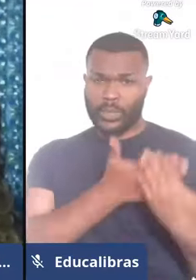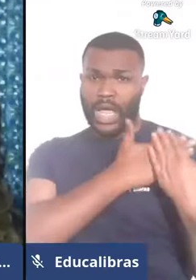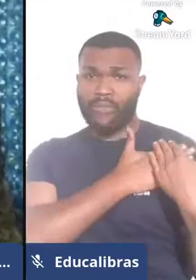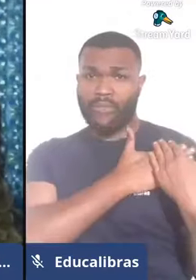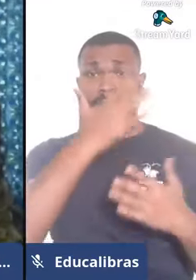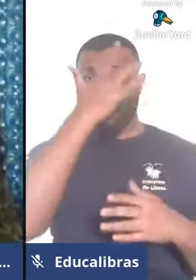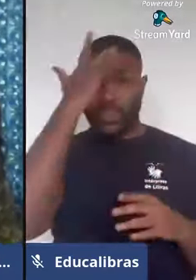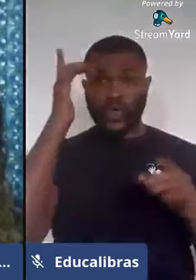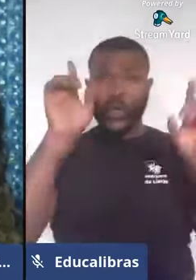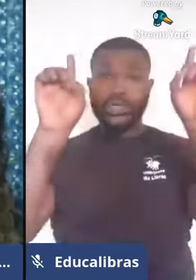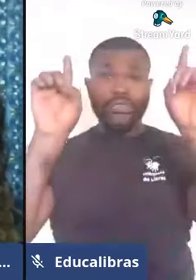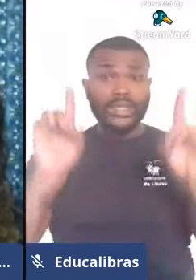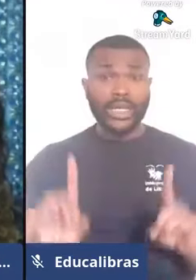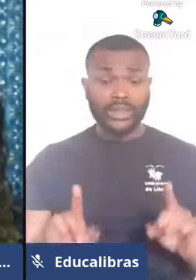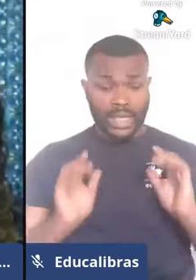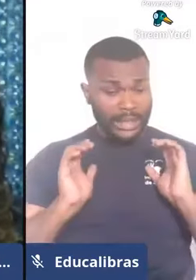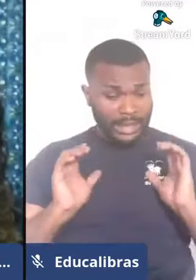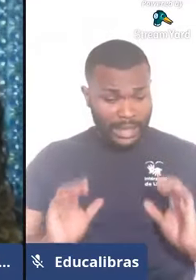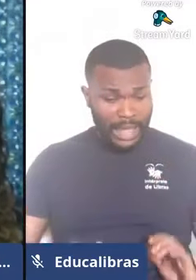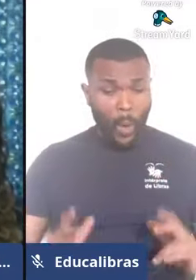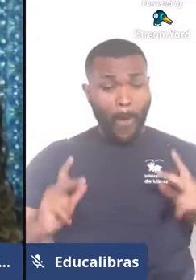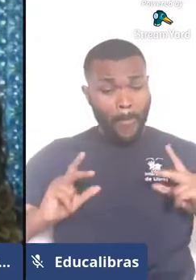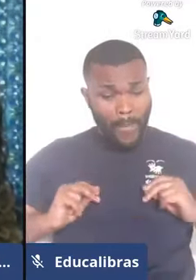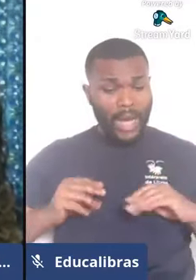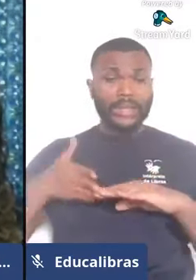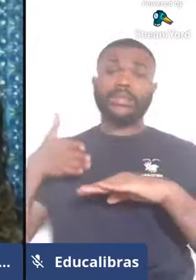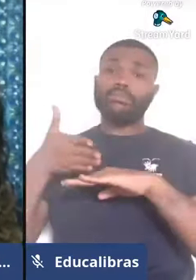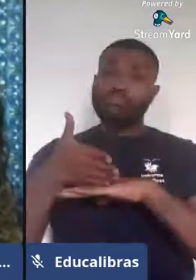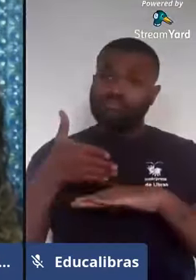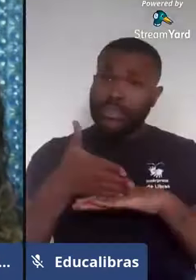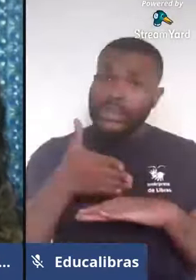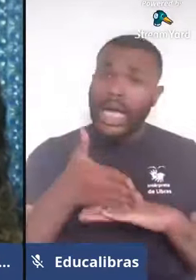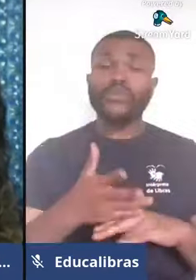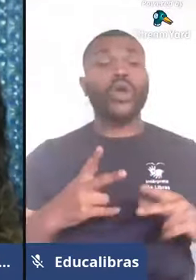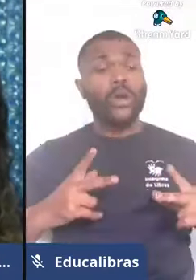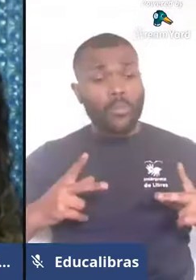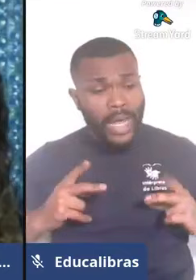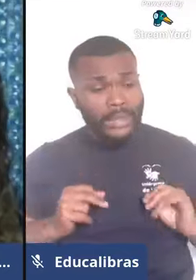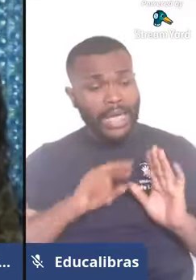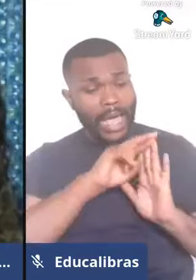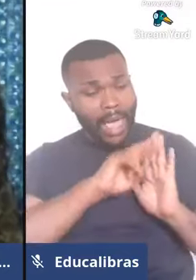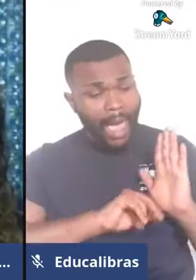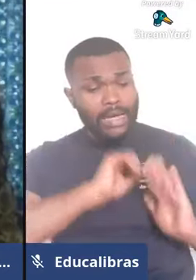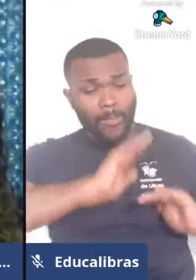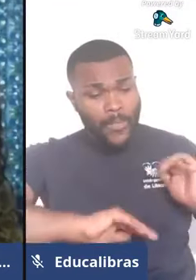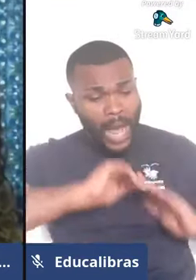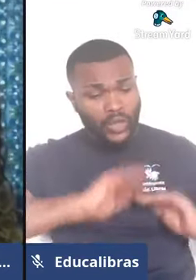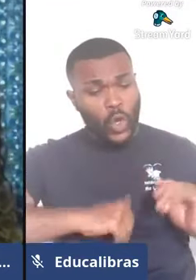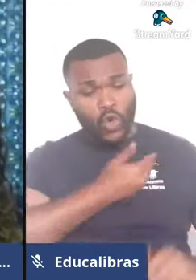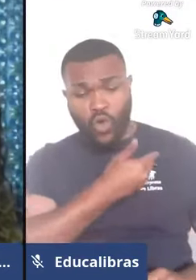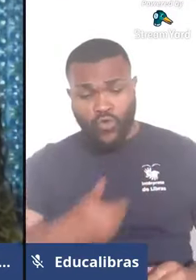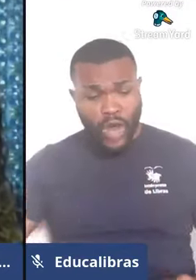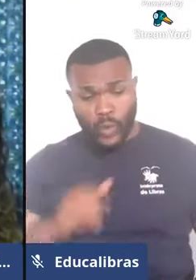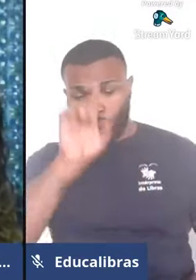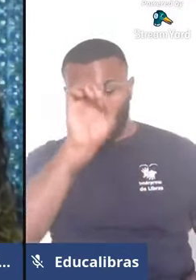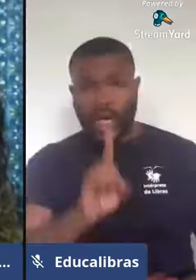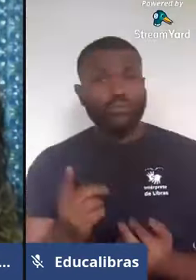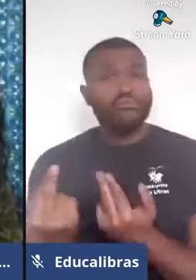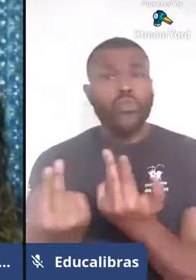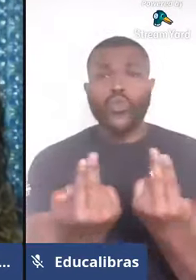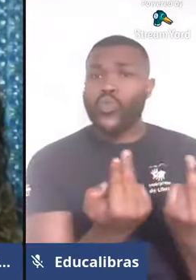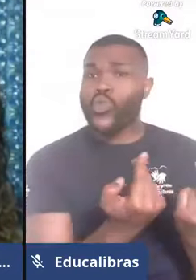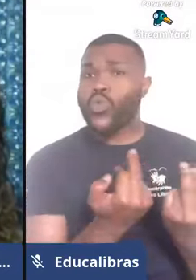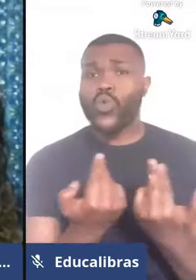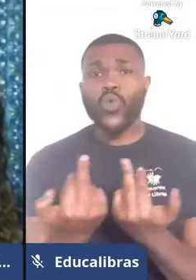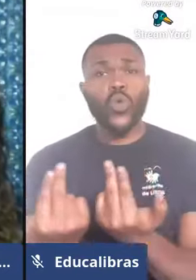um cidadão que merecia acesso, que merecia as políticas públicas, os direitos como qualquer outro. Então, assim, estar ali naquela